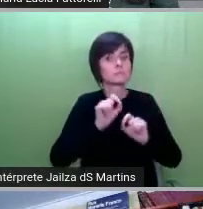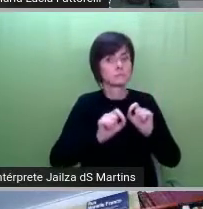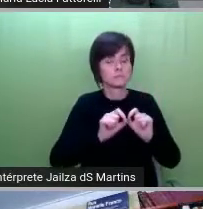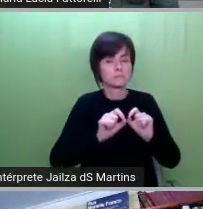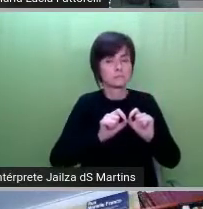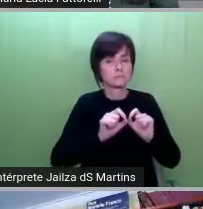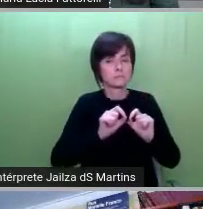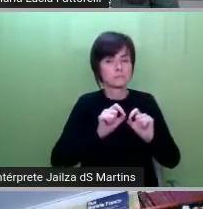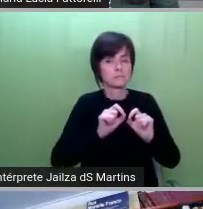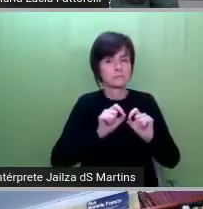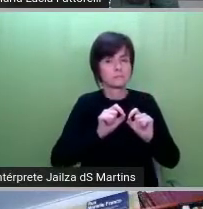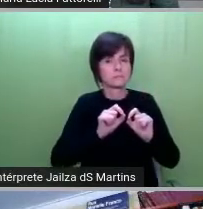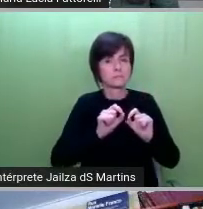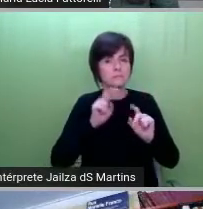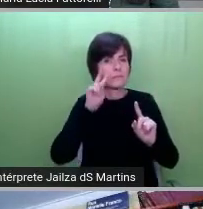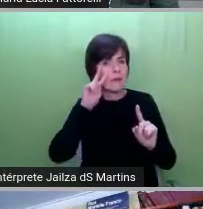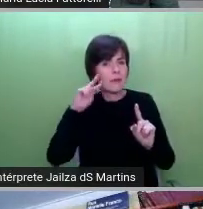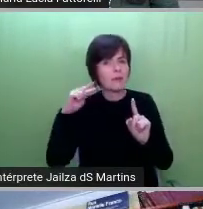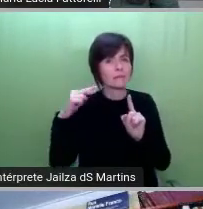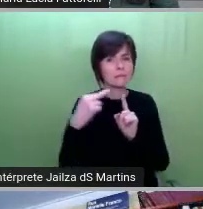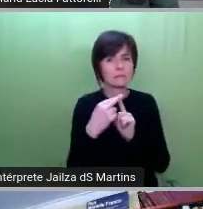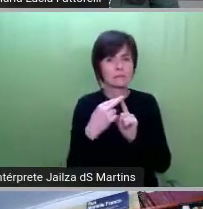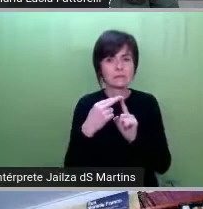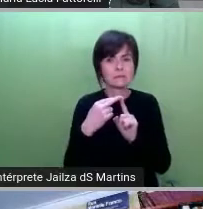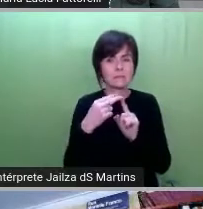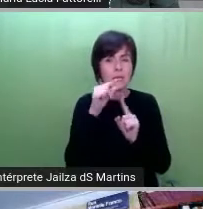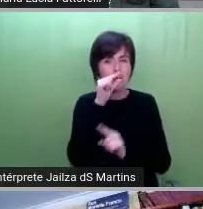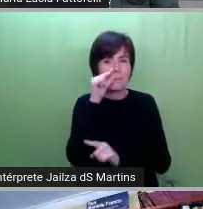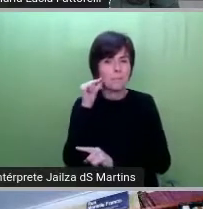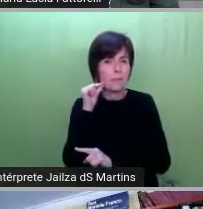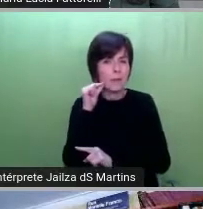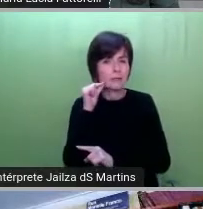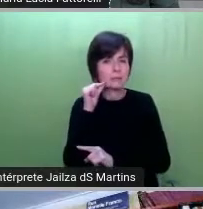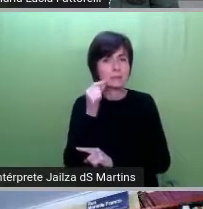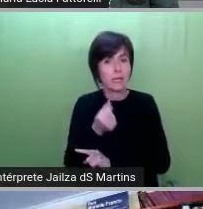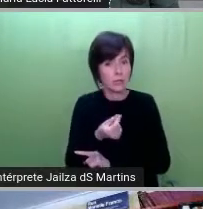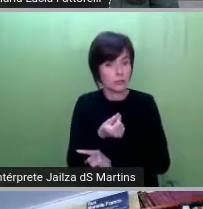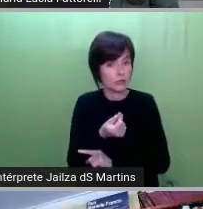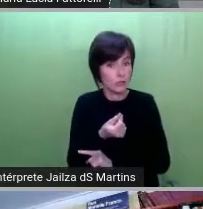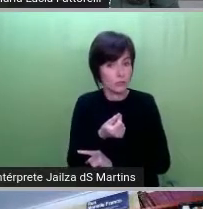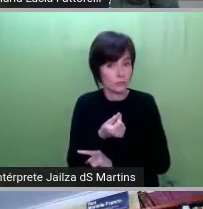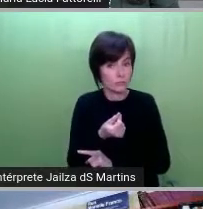de vista assim, da teoria marxista, dinheiro, não é de juros.